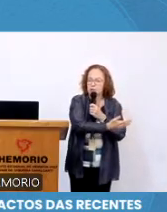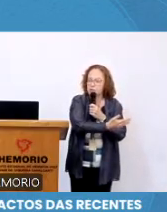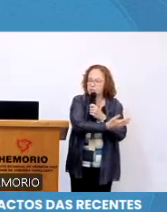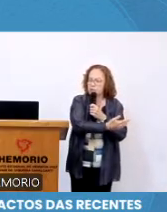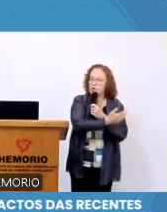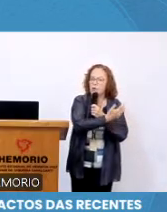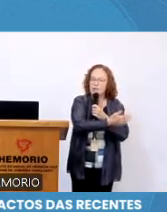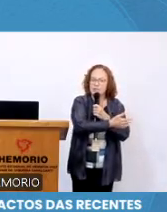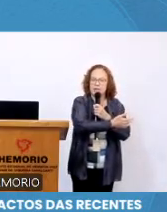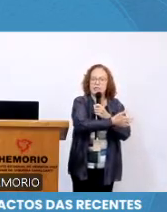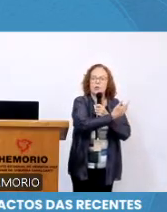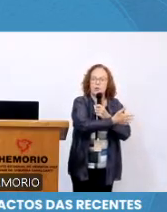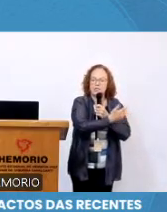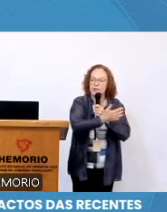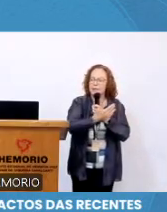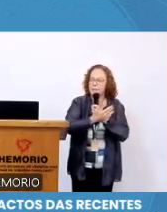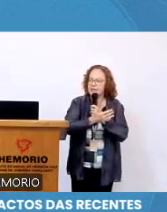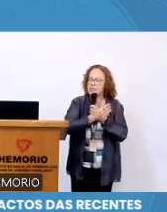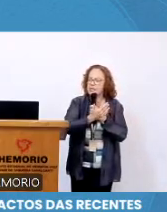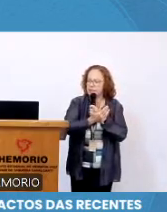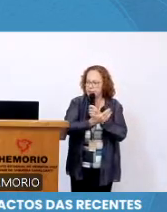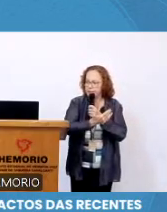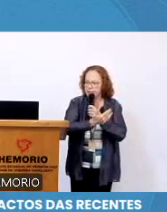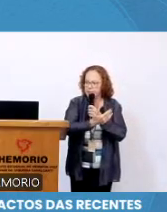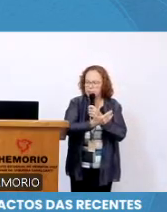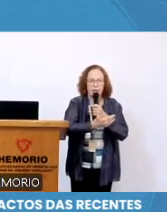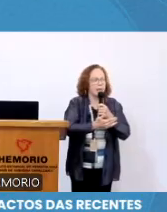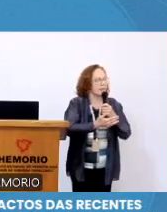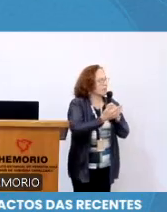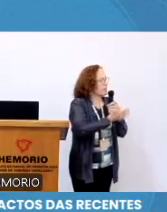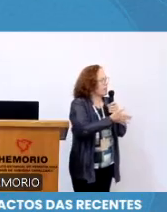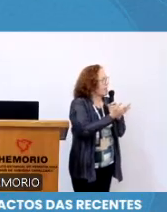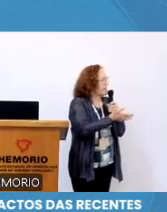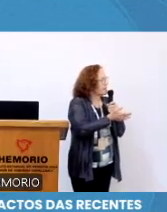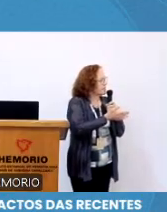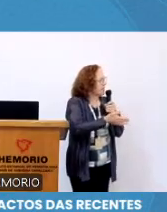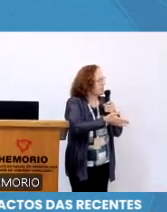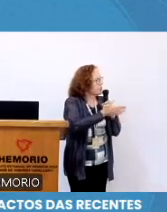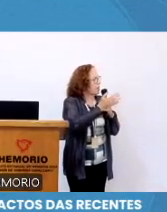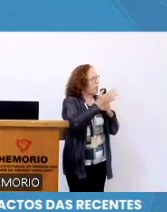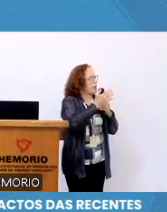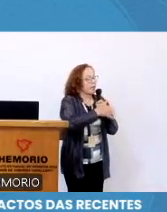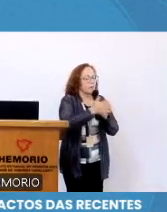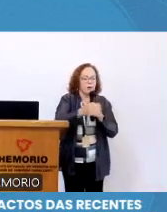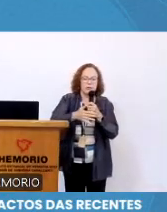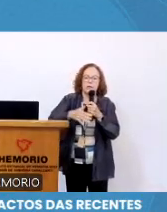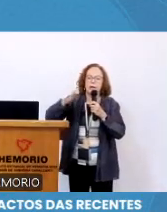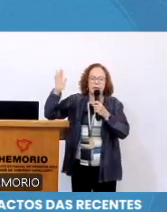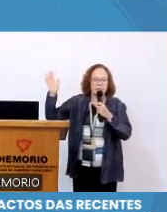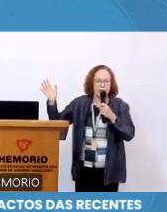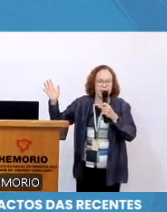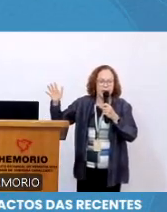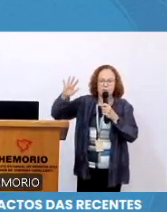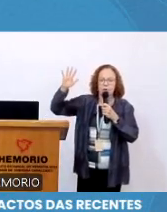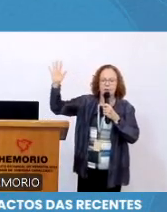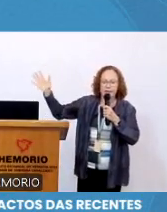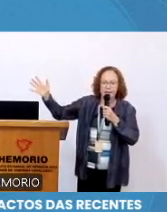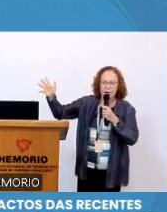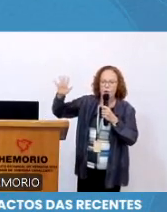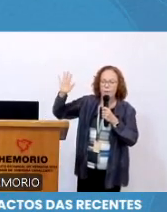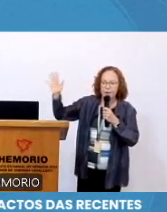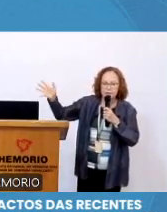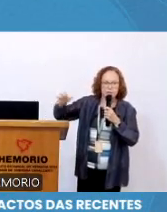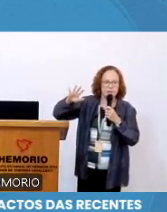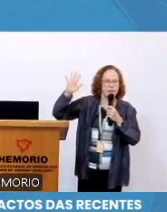a gente conhece hoje como as tais boas práticas clínicas, que esse aqui é E6, e depois, né, as Américas,